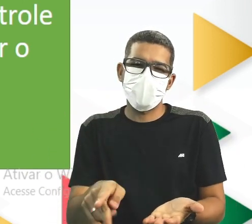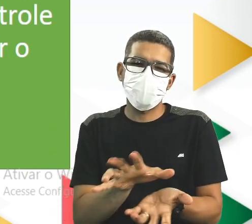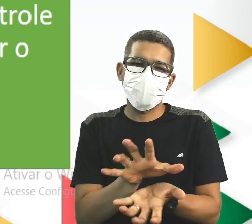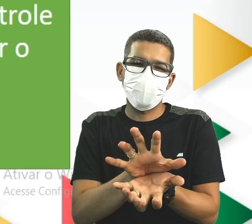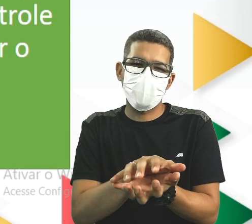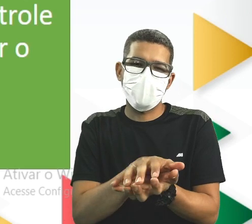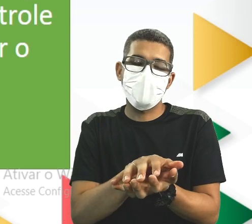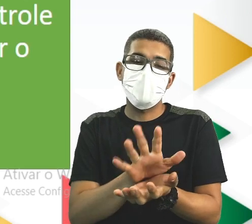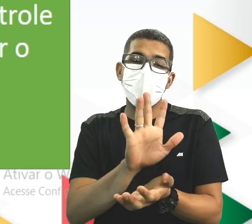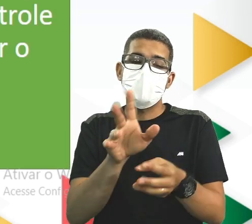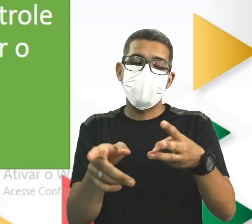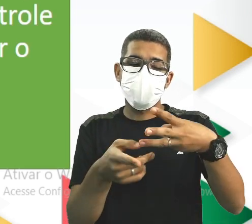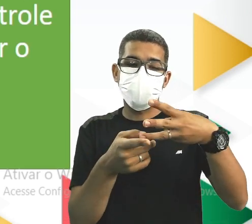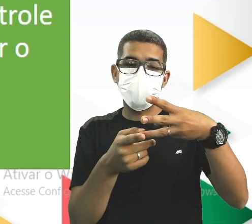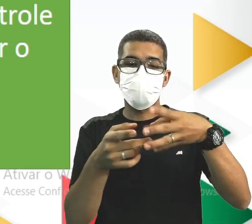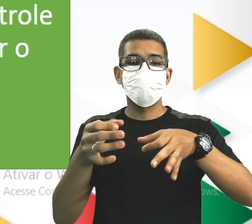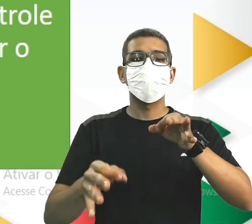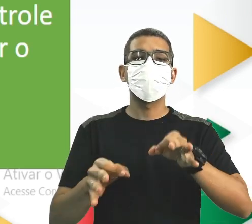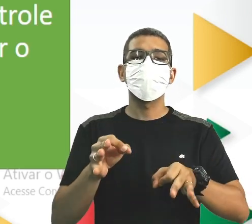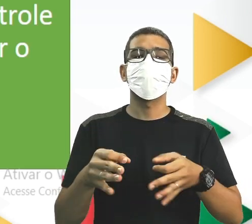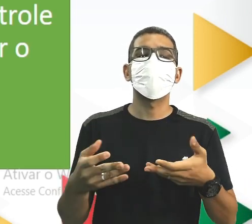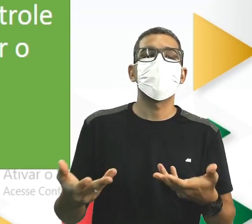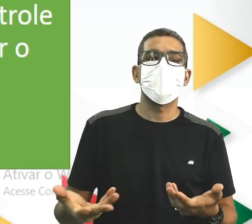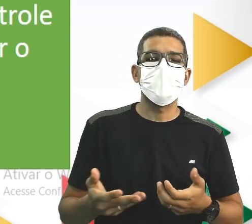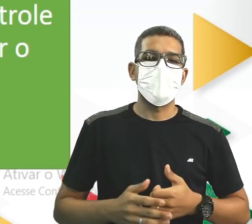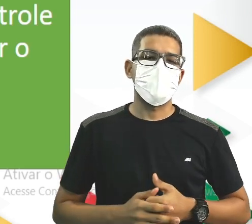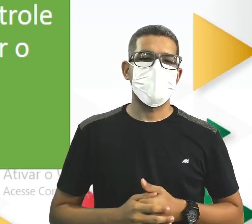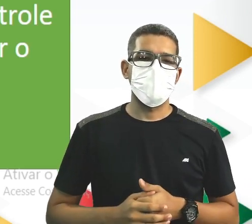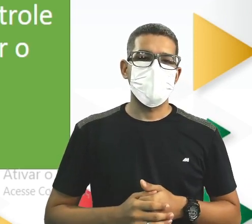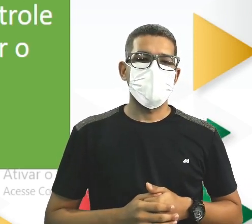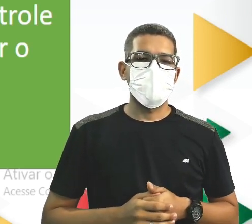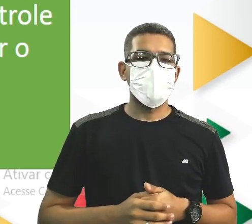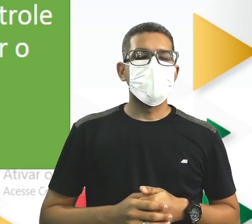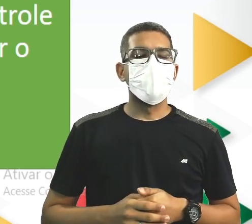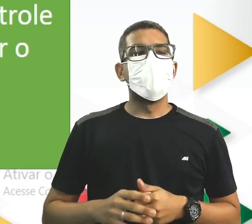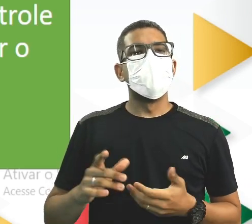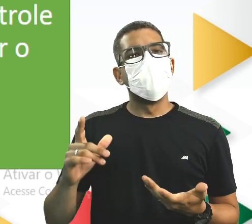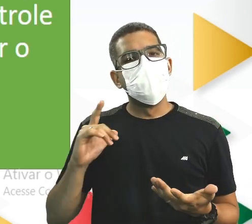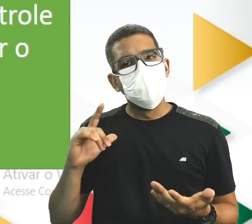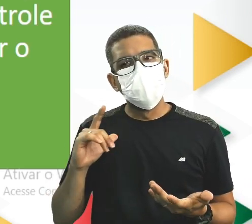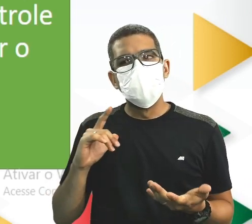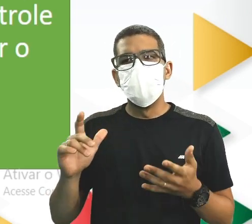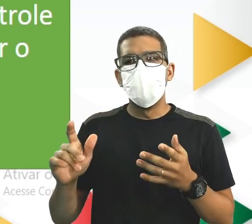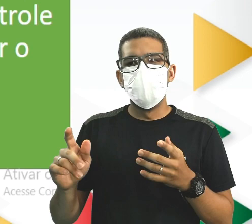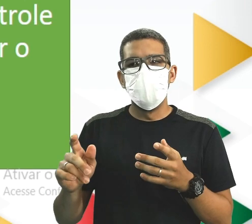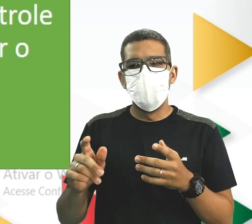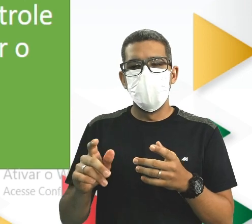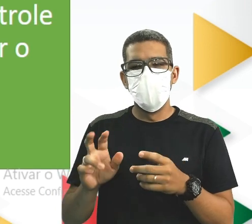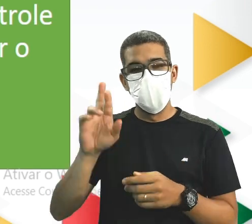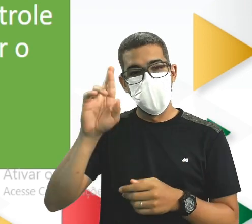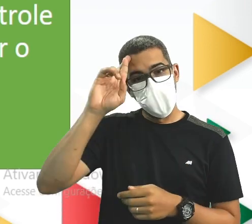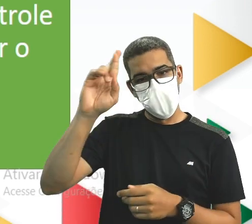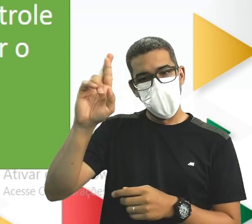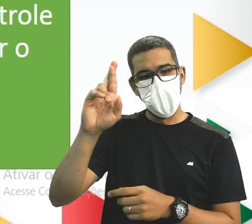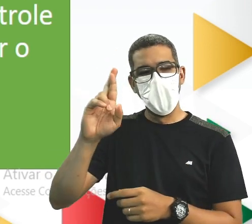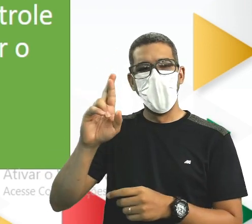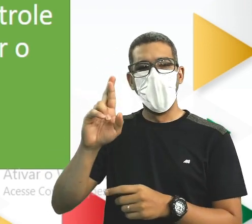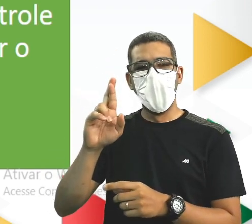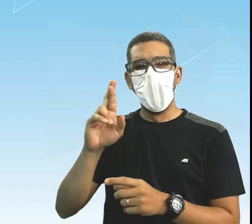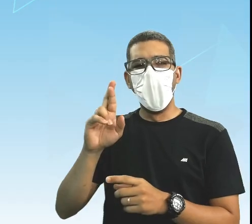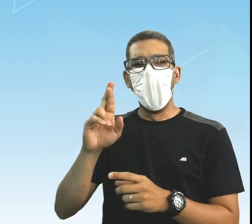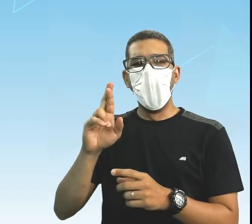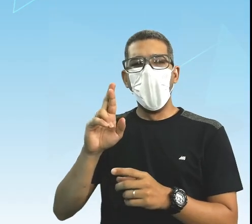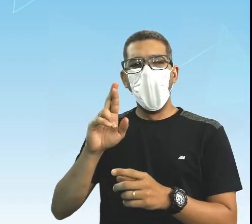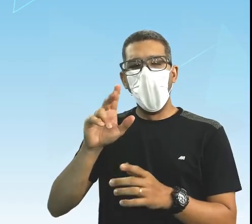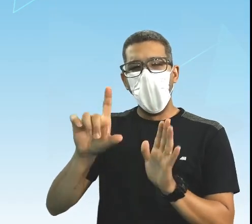o judiciário, ele vai fazer o quê? Ele vai ter o controle dessa lei que foi criada e confirma